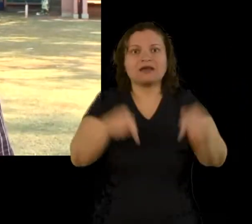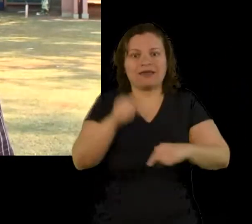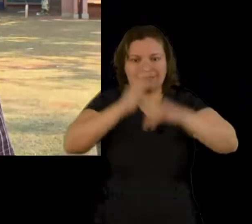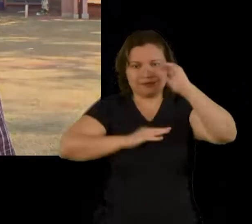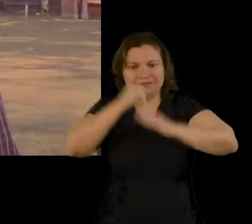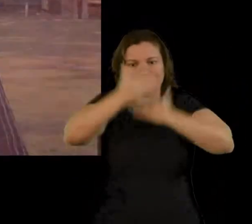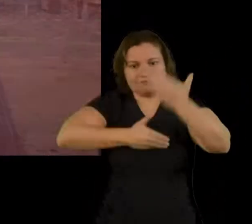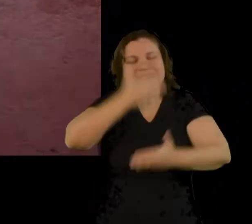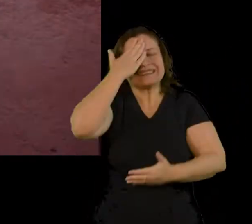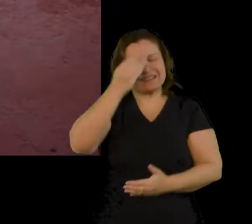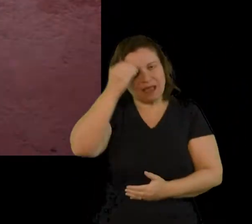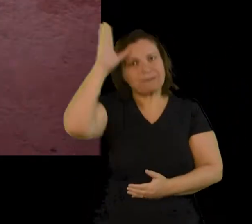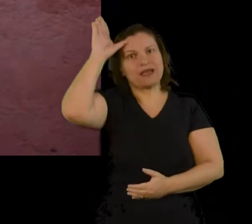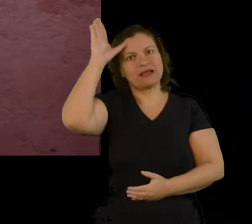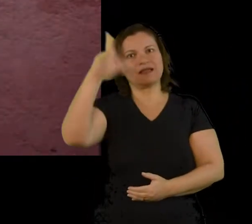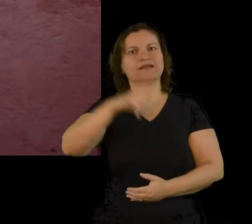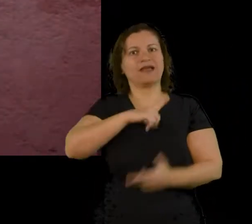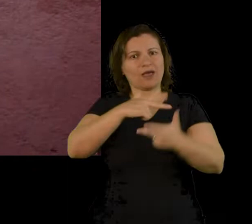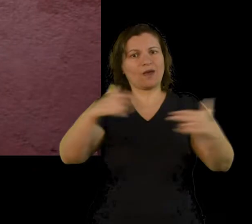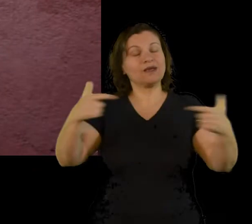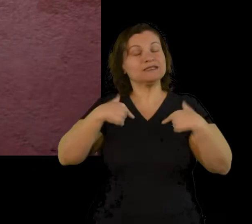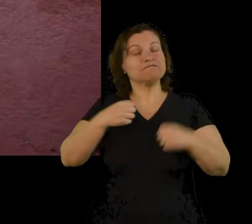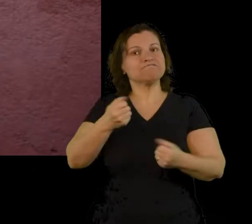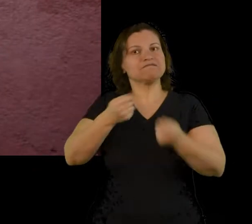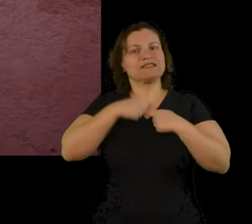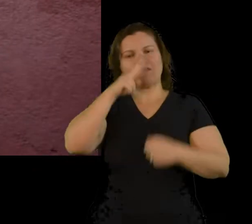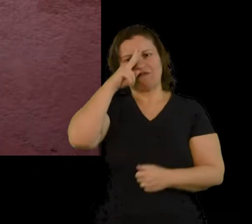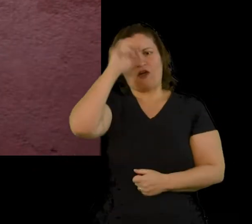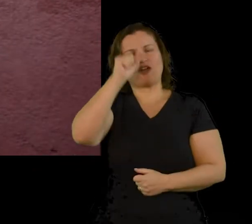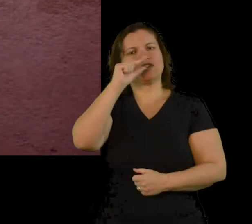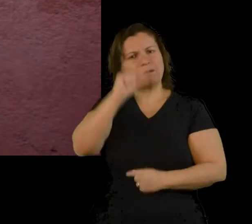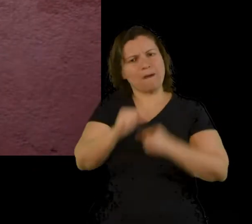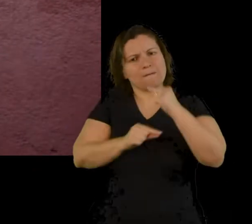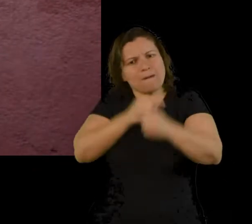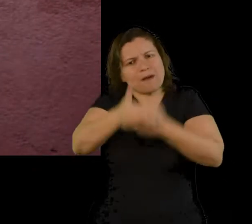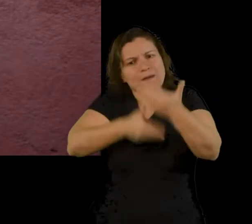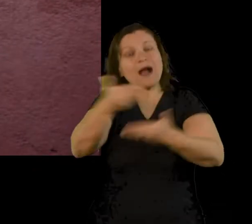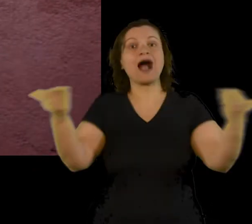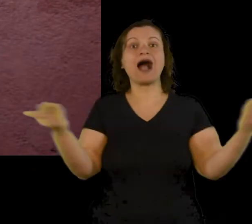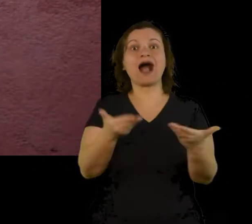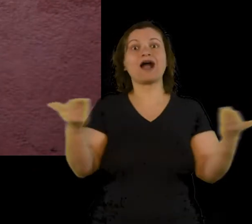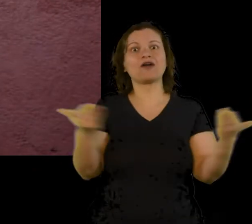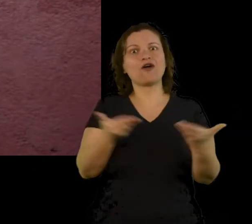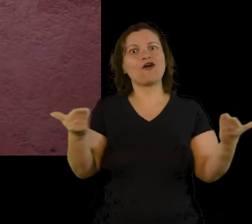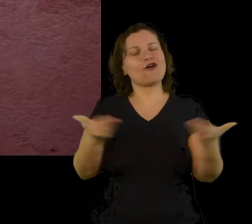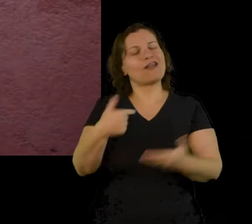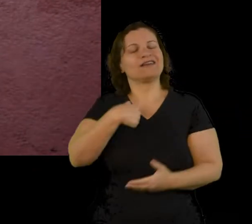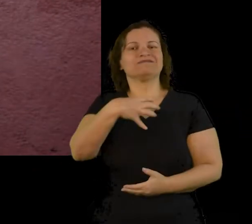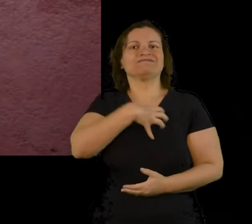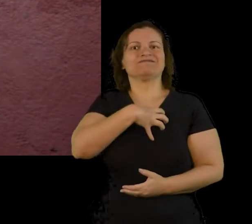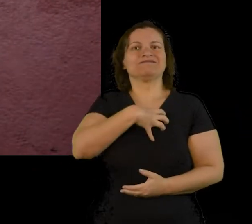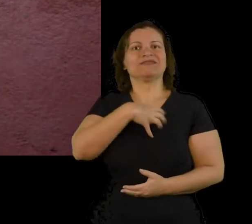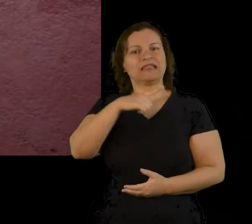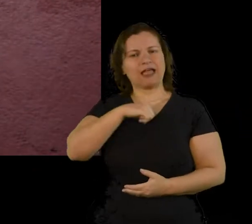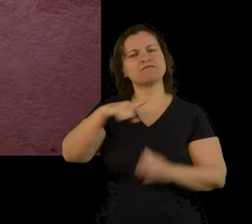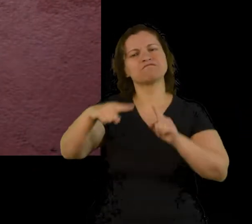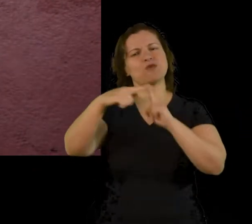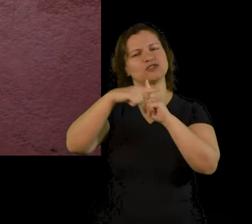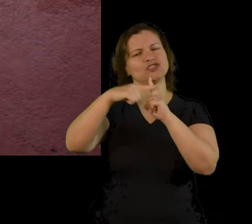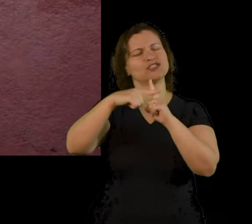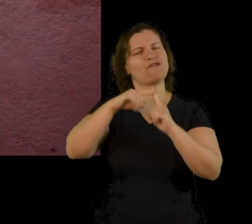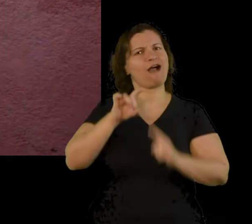construindo esse saber. Aí certas coisas eu fui me fortalecendo aos poucos e agora eu levo agora, tento ser positivo cada